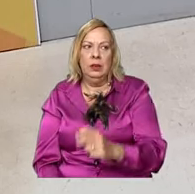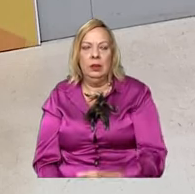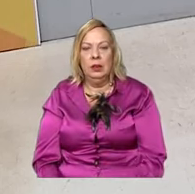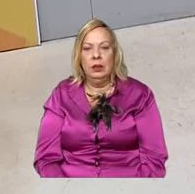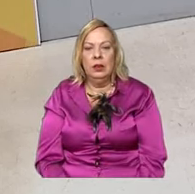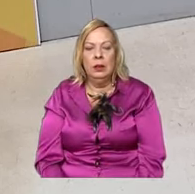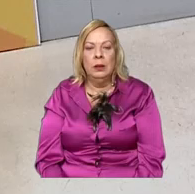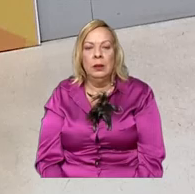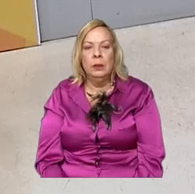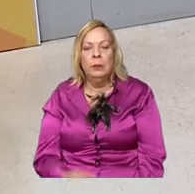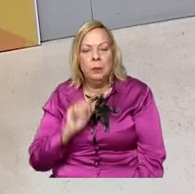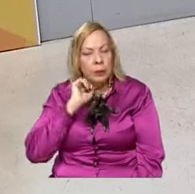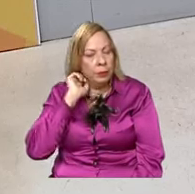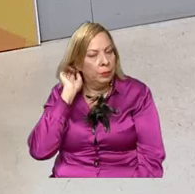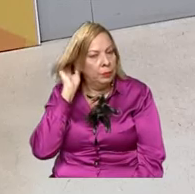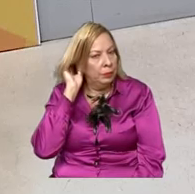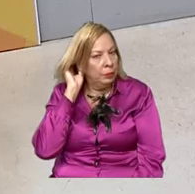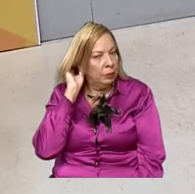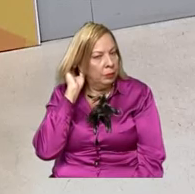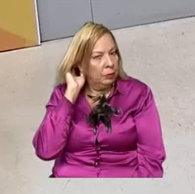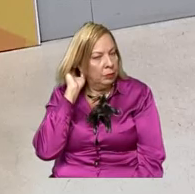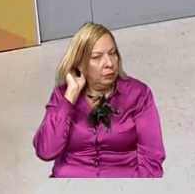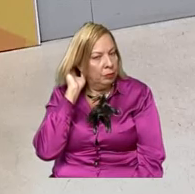decide, 35.